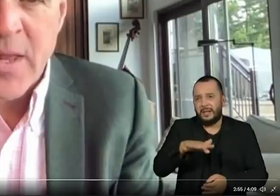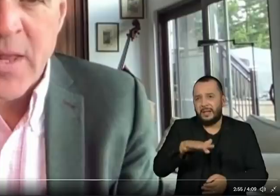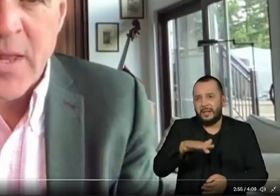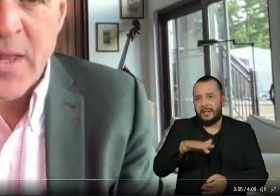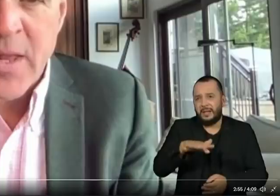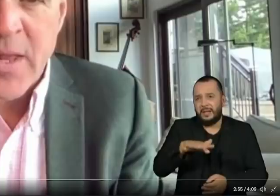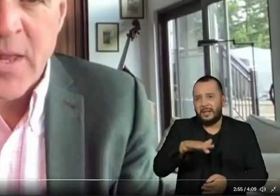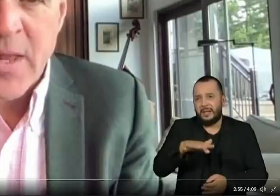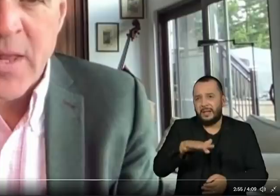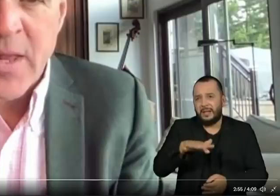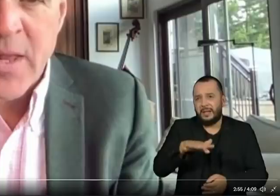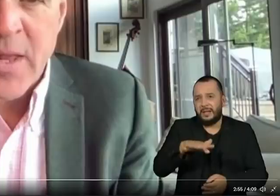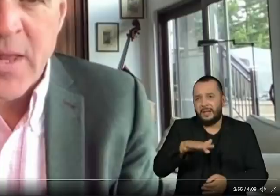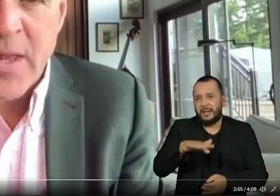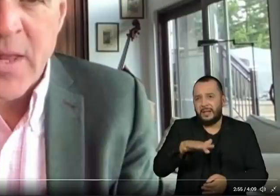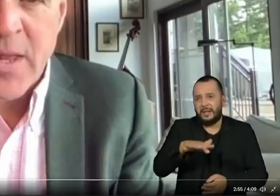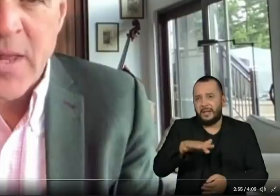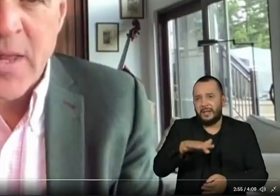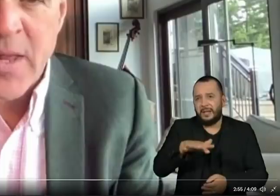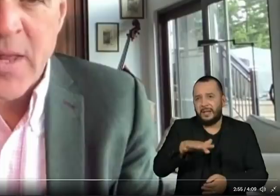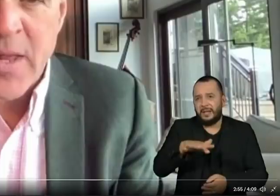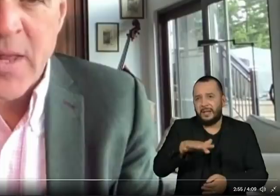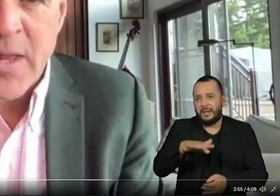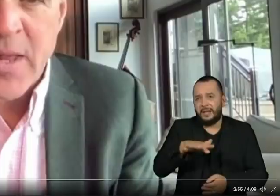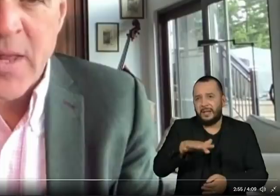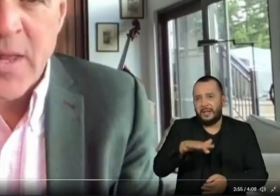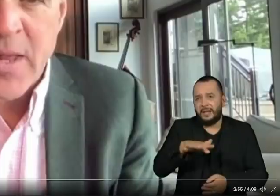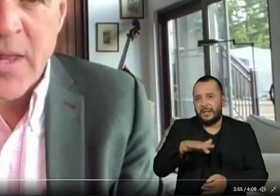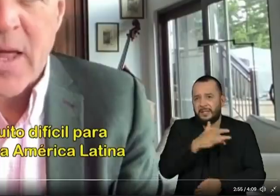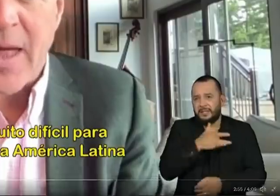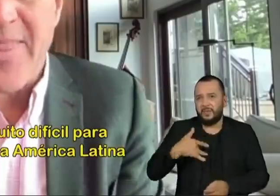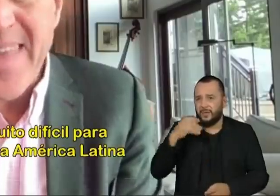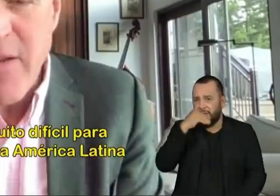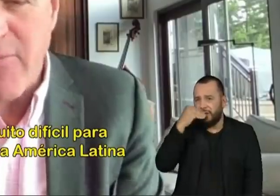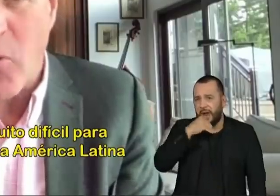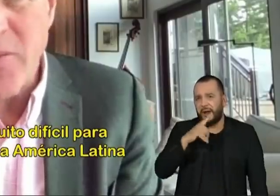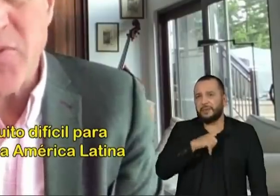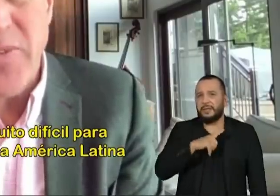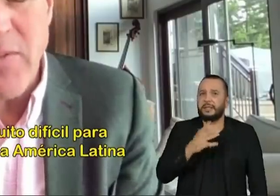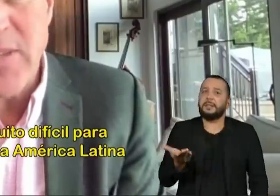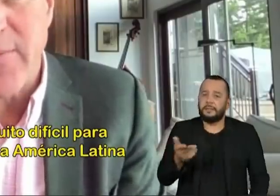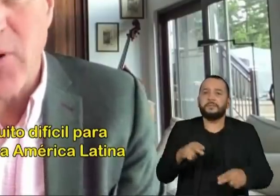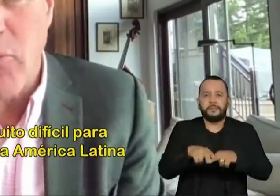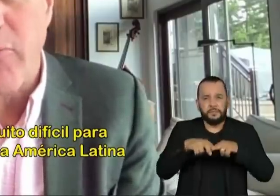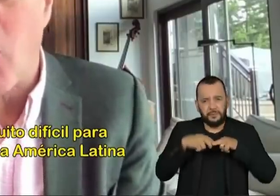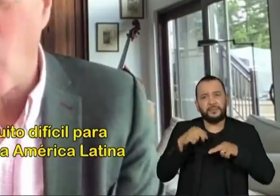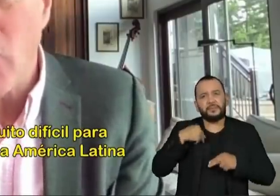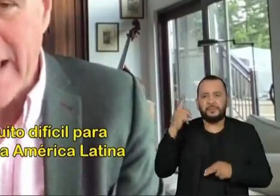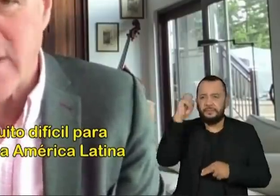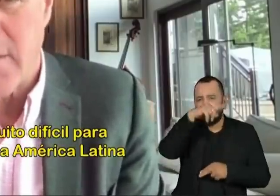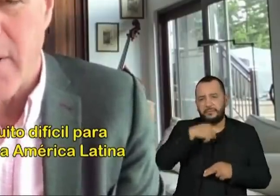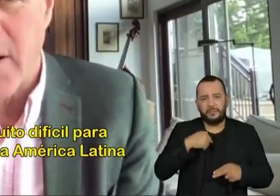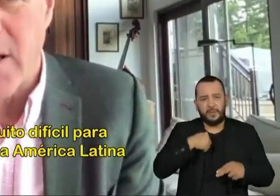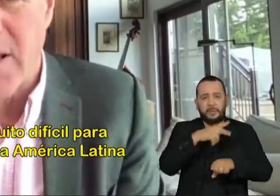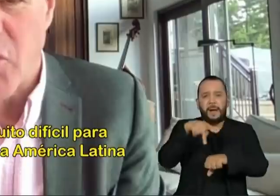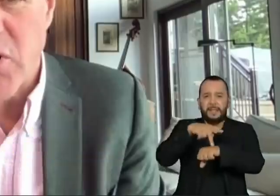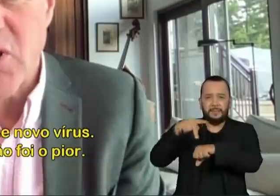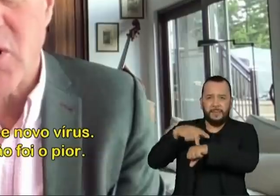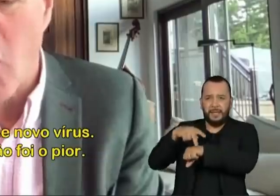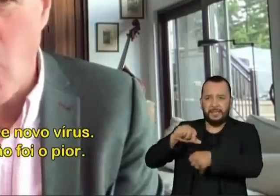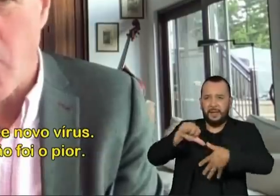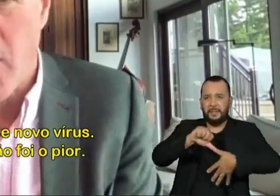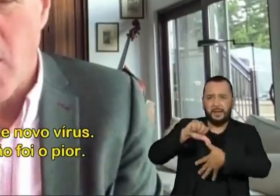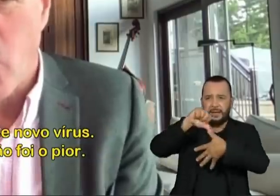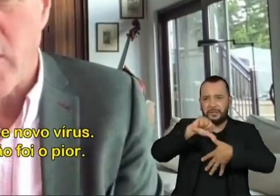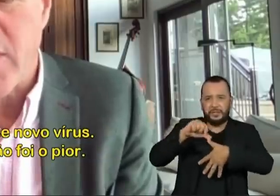Principalmente devido à interferência estatal, como a gente vê aqui no Brasil, né? And therefore, it was very difficult for all Latin American